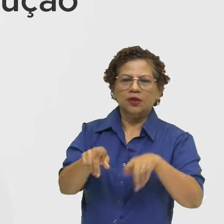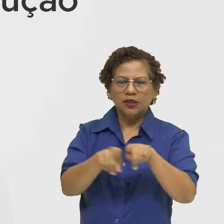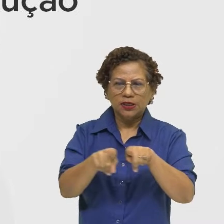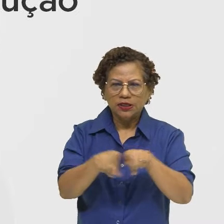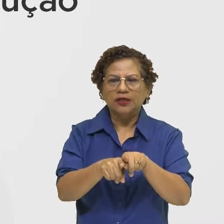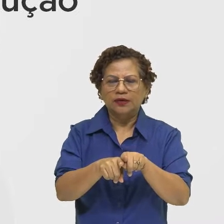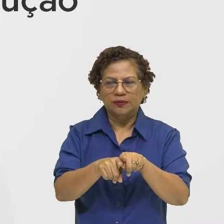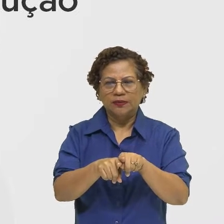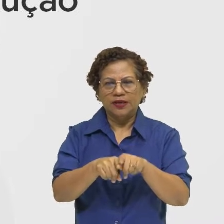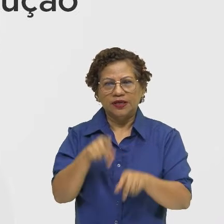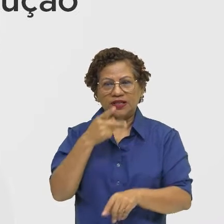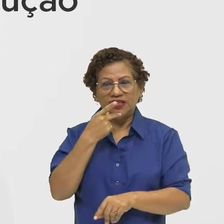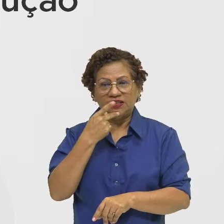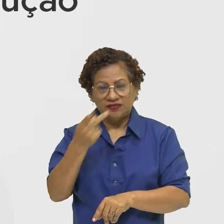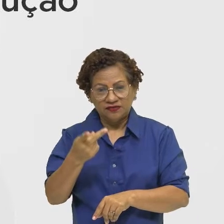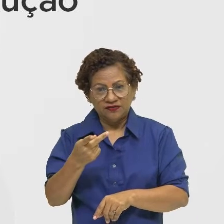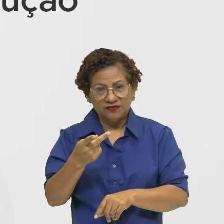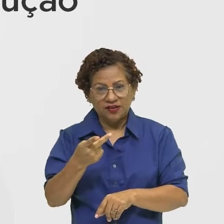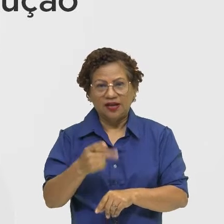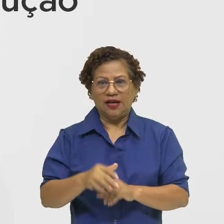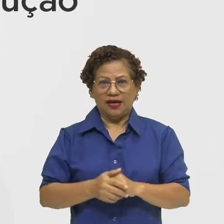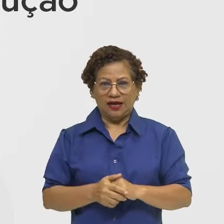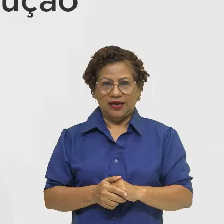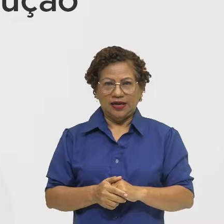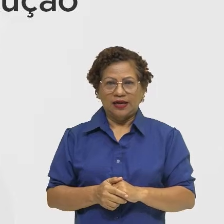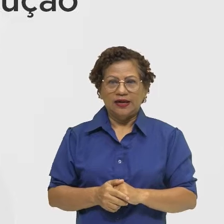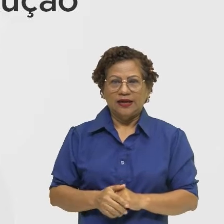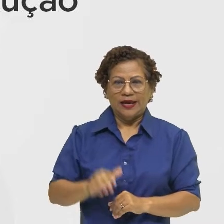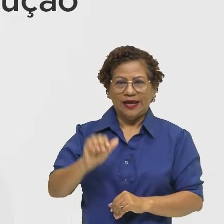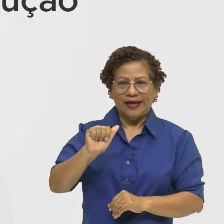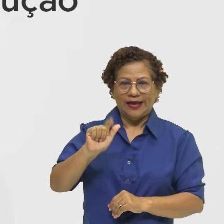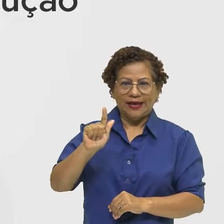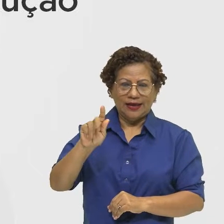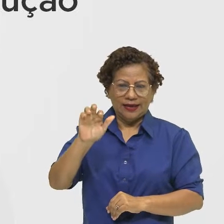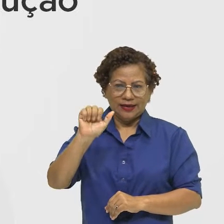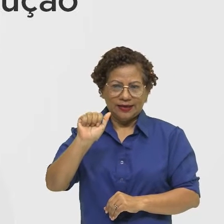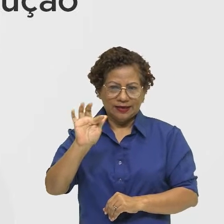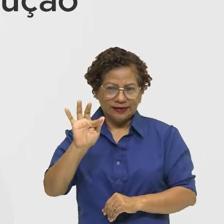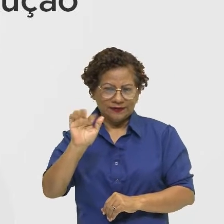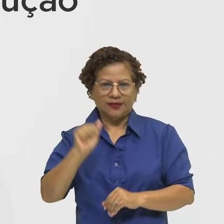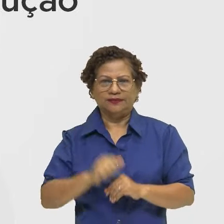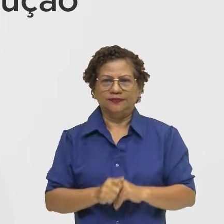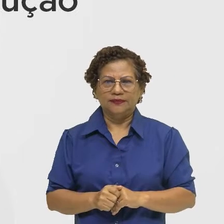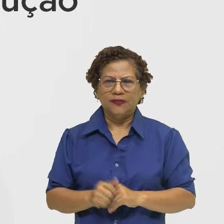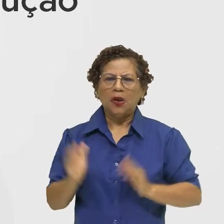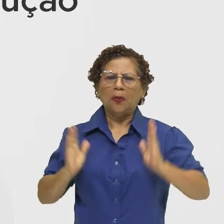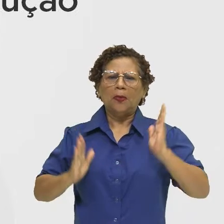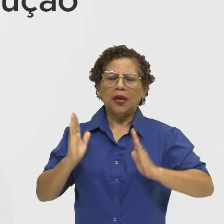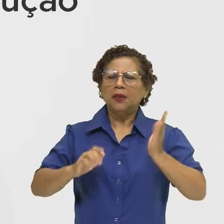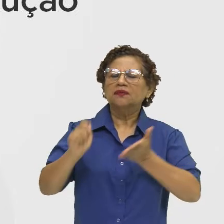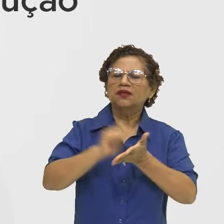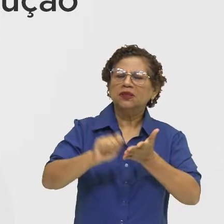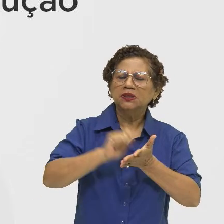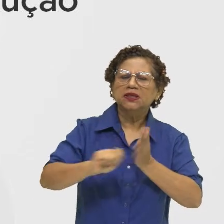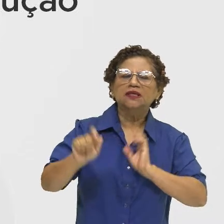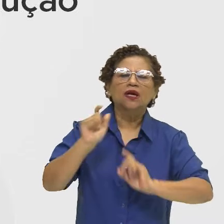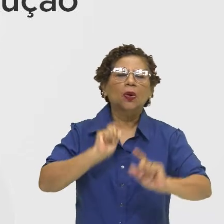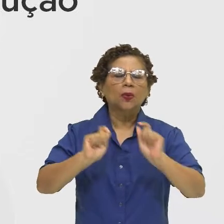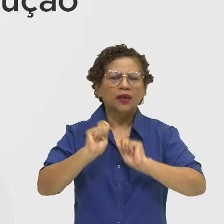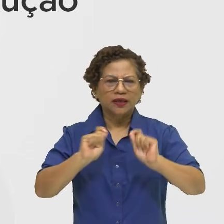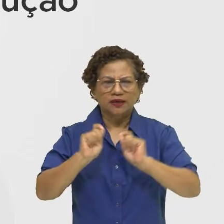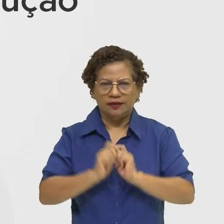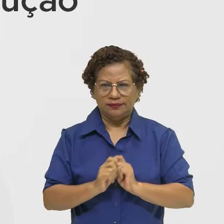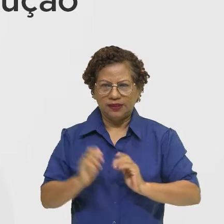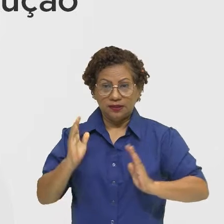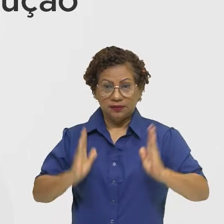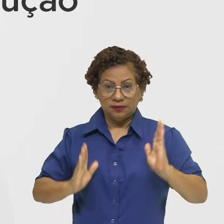de Era Ágrafa. Período que antecedeu a invenção da escrita. O que é isso? Nesse período